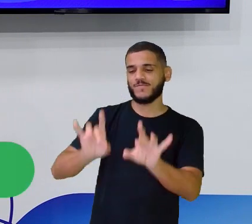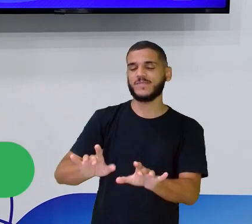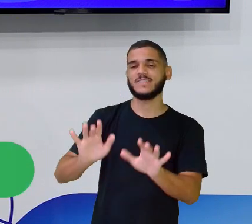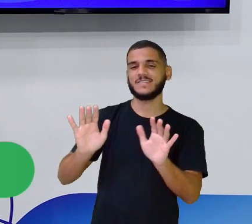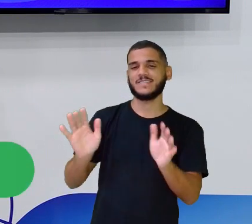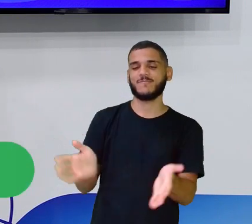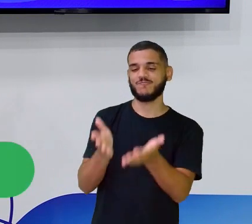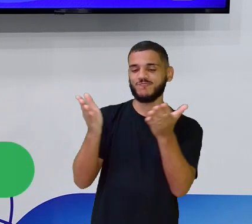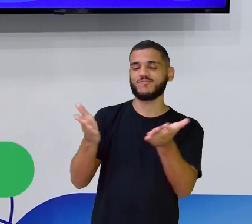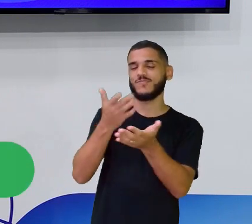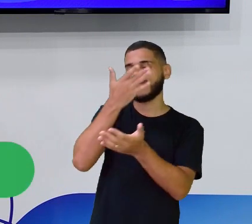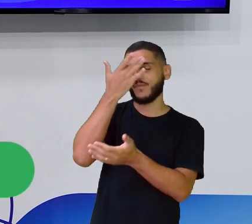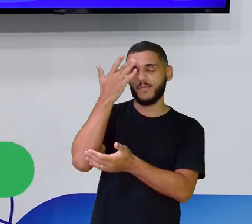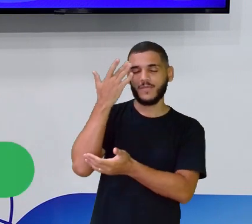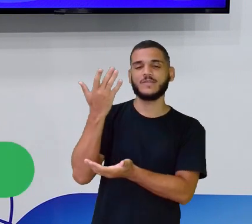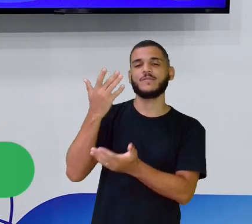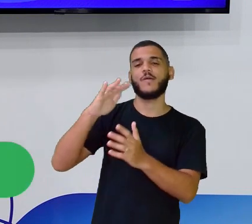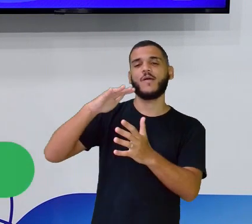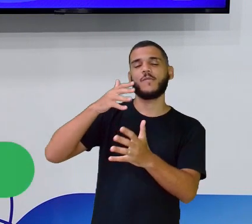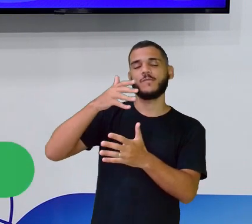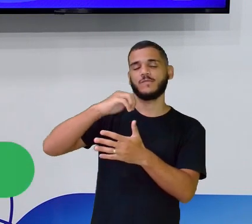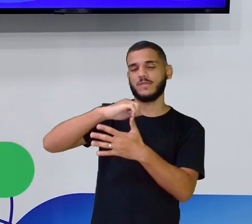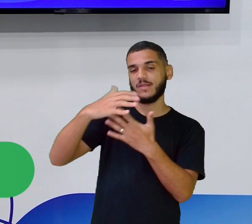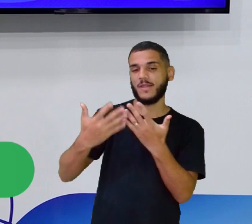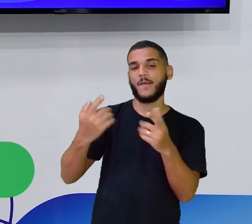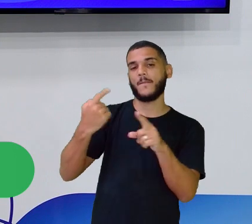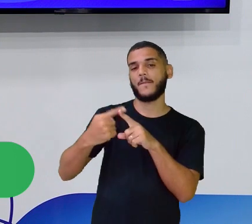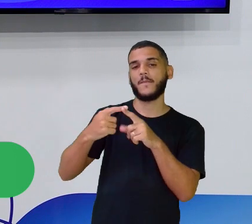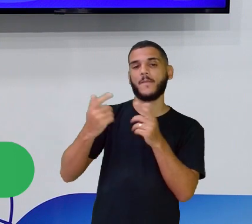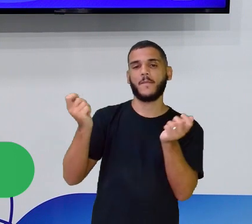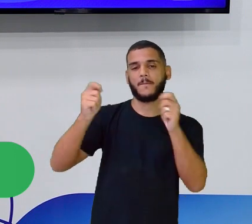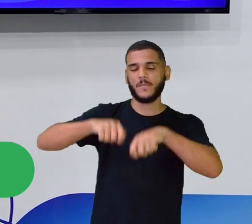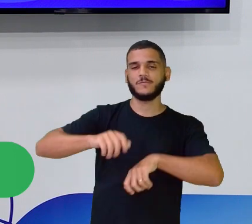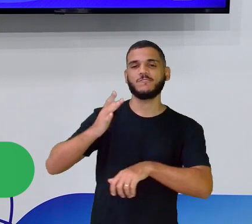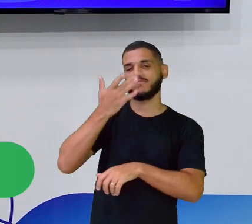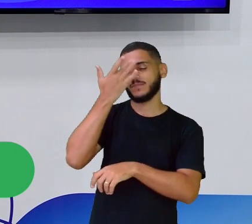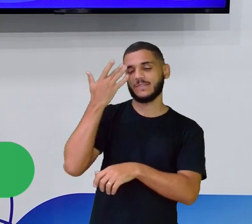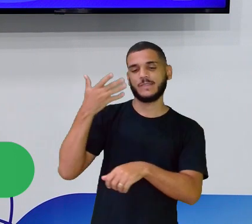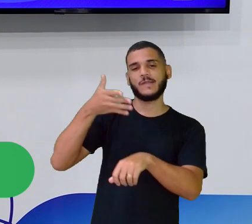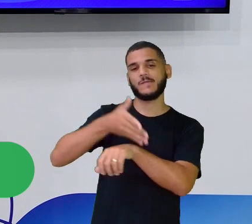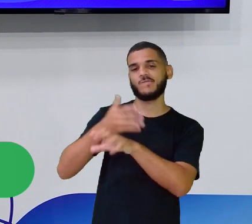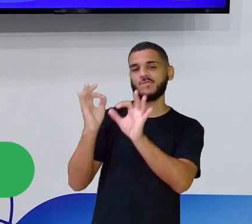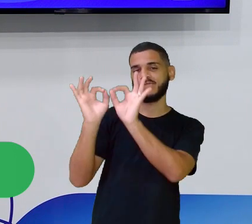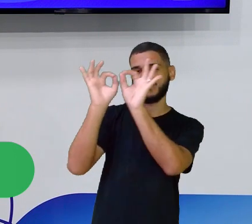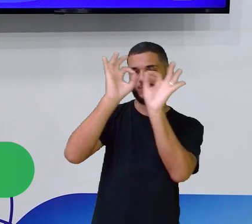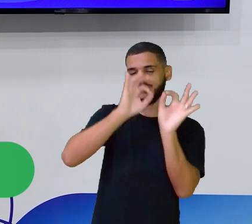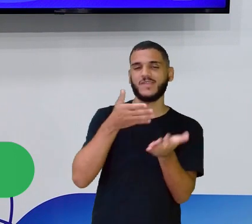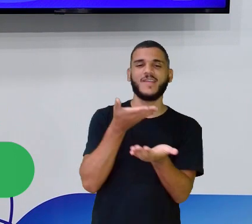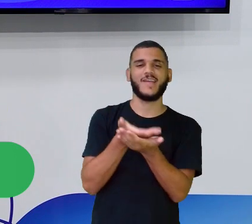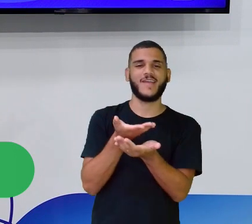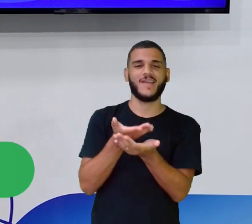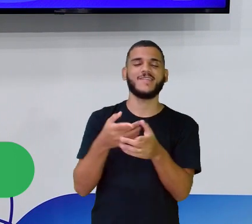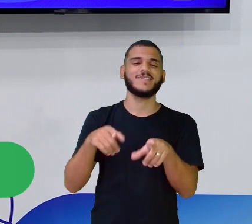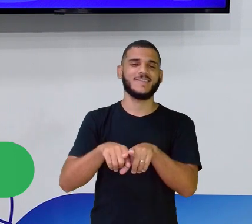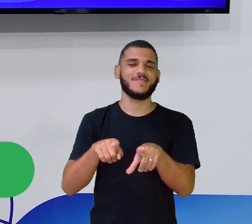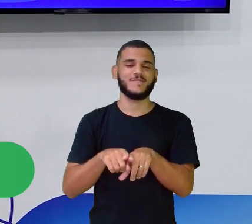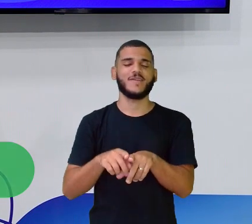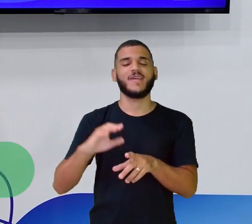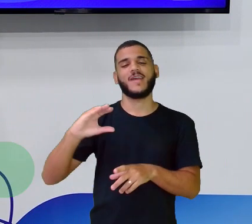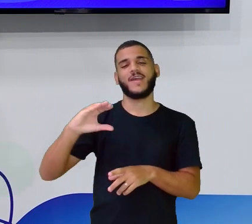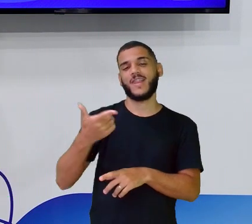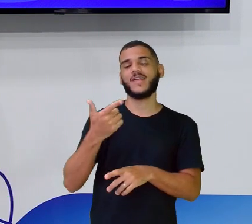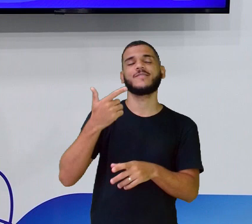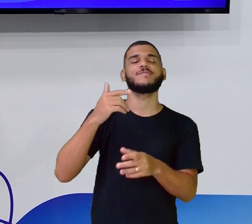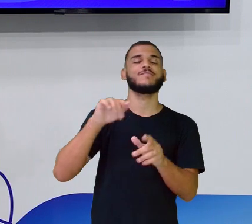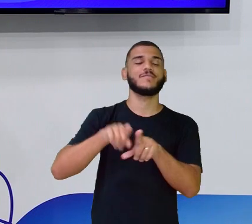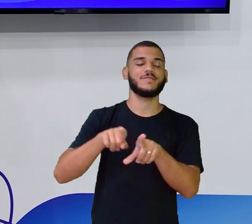né? Porque eles permitem que mais pessoas consigam acompanhar as nossas aulas. E, claro, eu quero agradecer a nossa